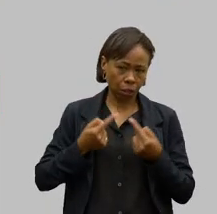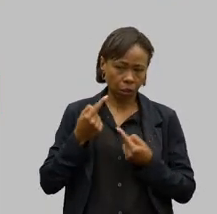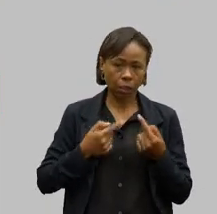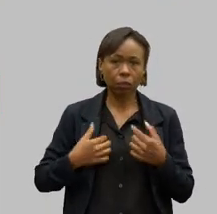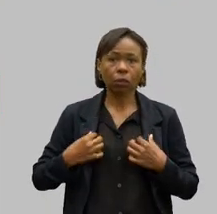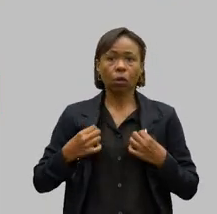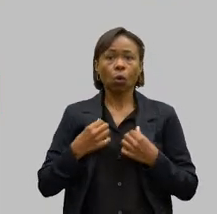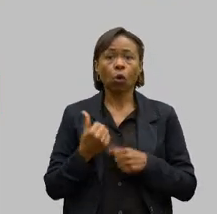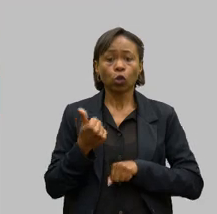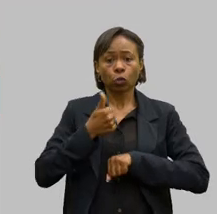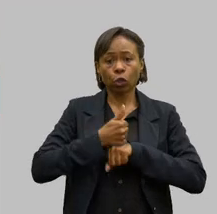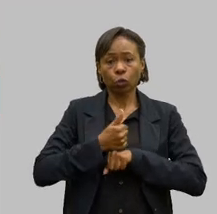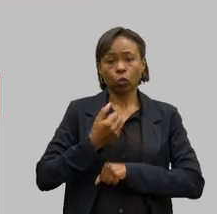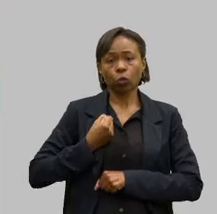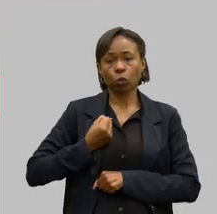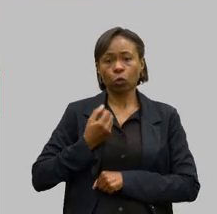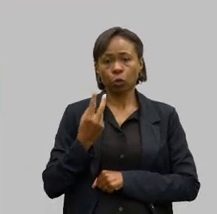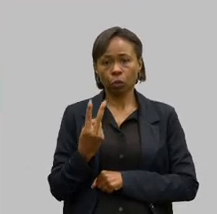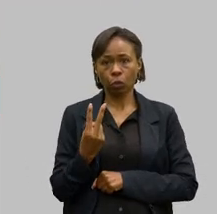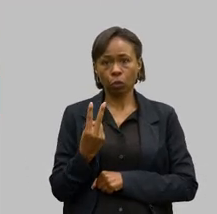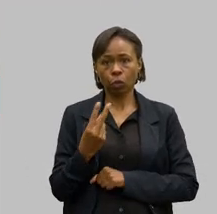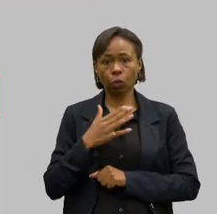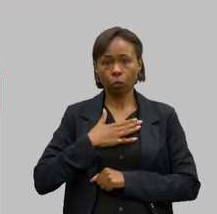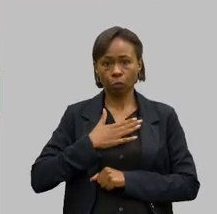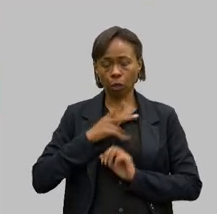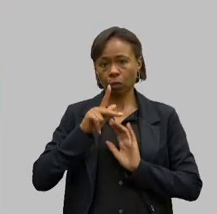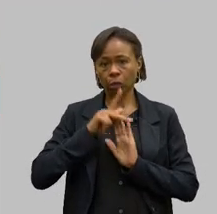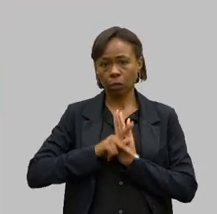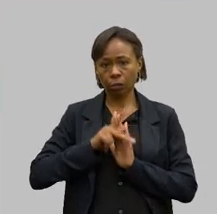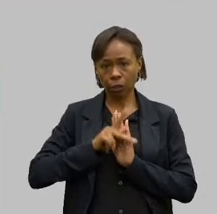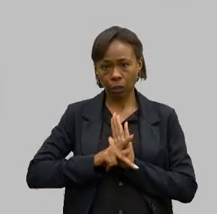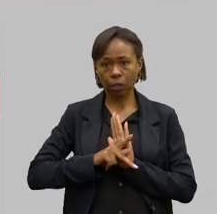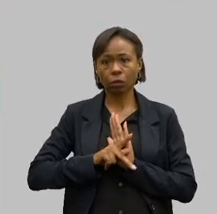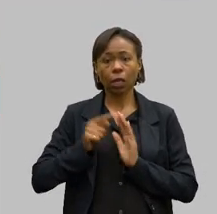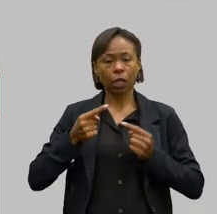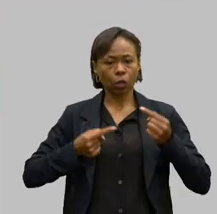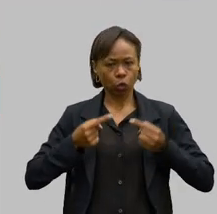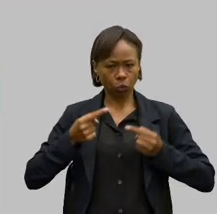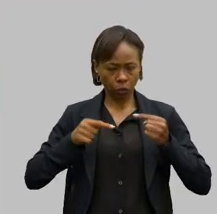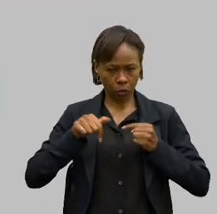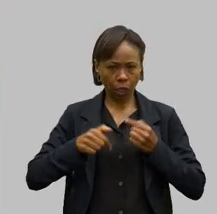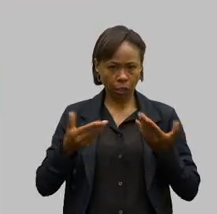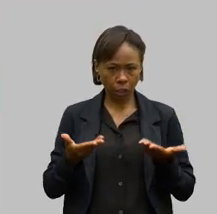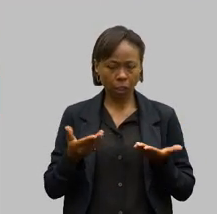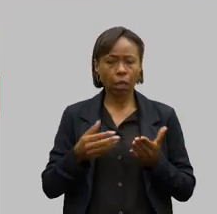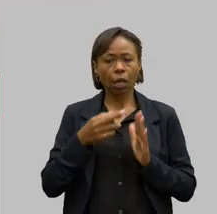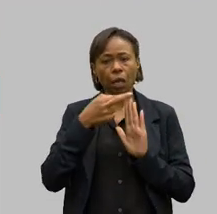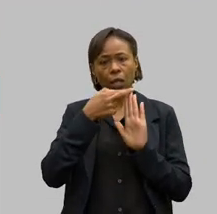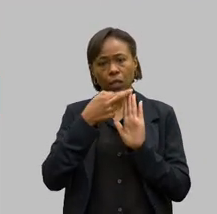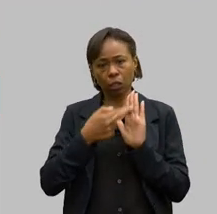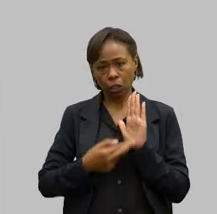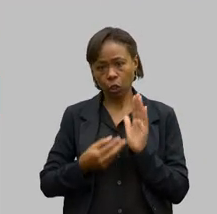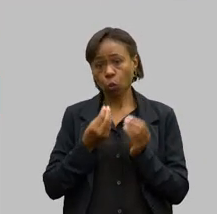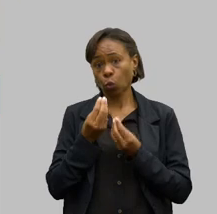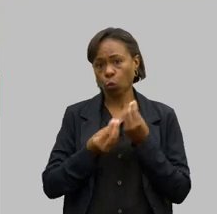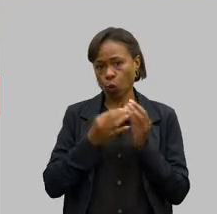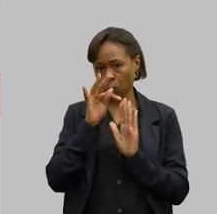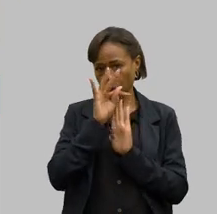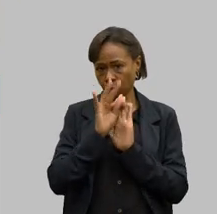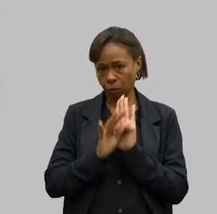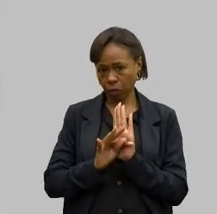substitutivo número 2 ao meu projeto, que é aí que está em discussão aqui nessa casa, está redigido da seguinte maneira,